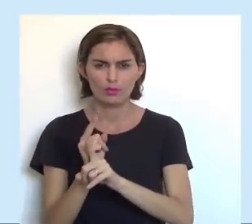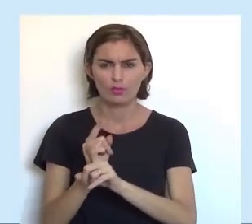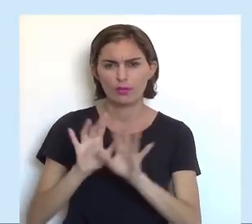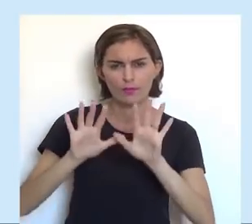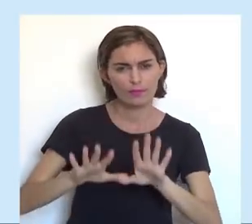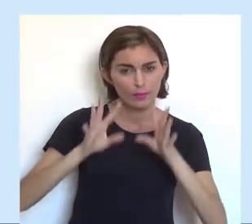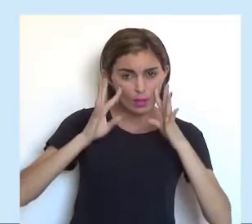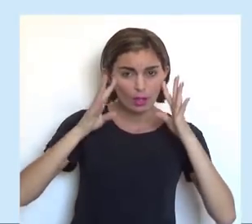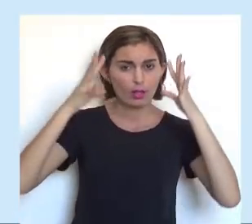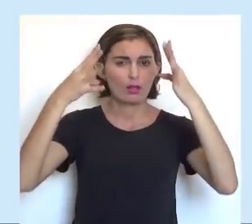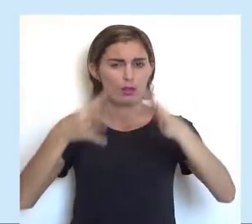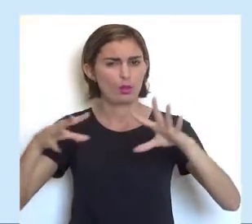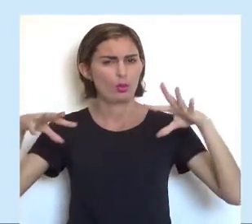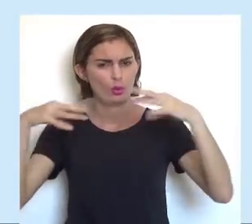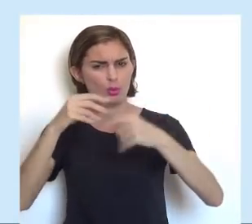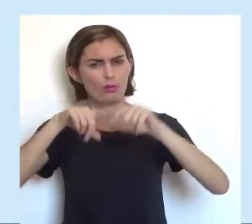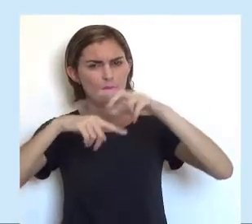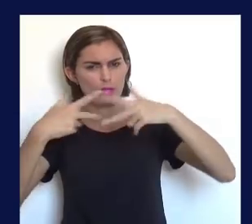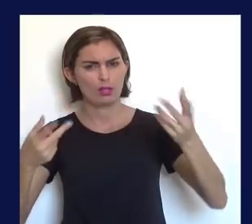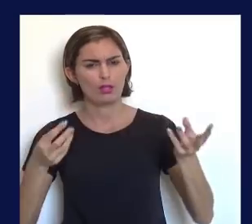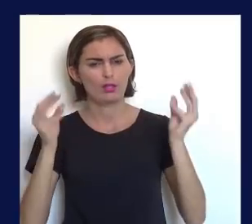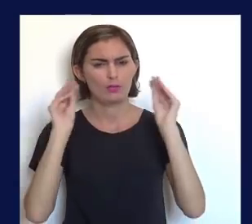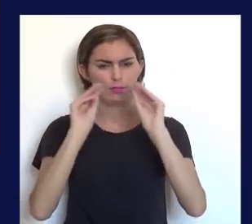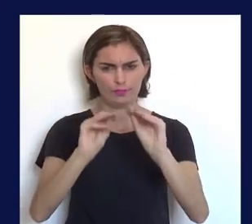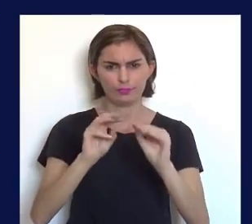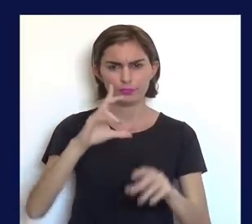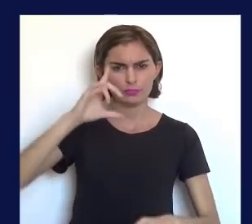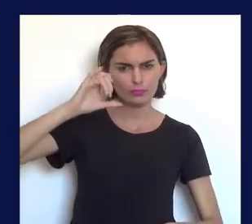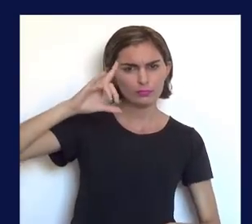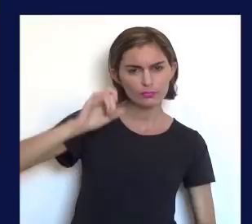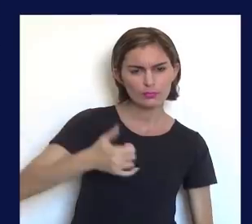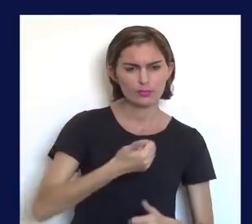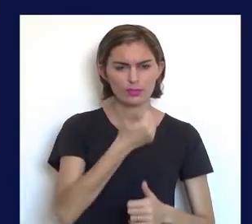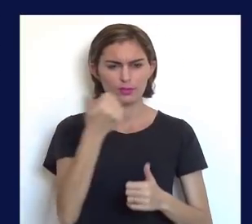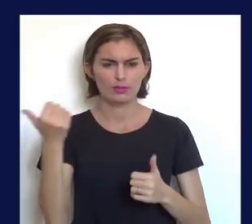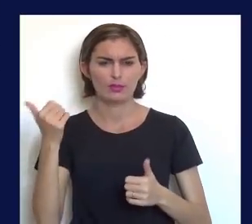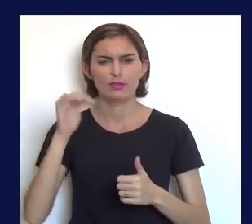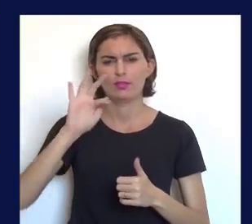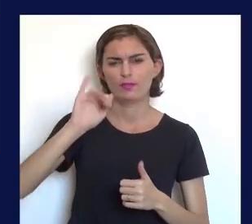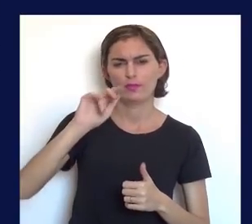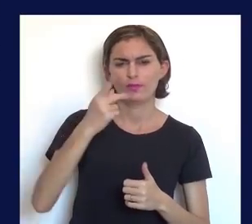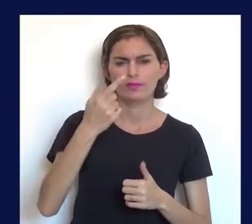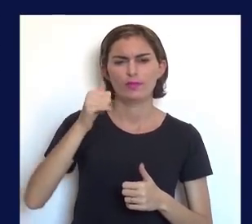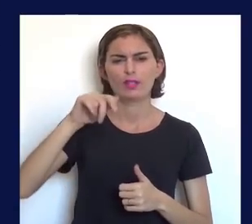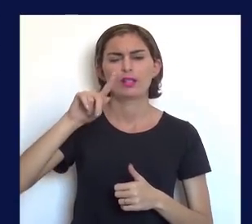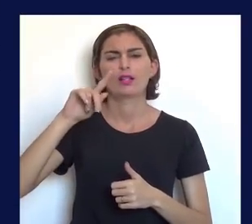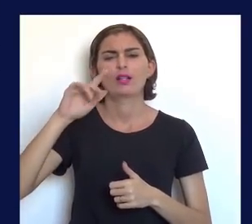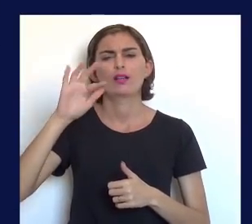encontro. E fique ligado porque todo esse material estará na bio do meu Instagram, PhD Flávio